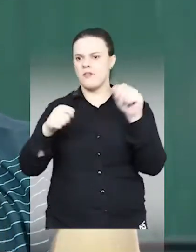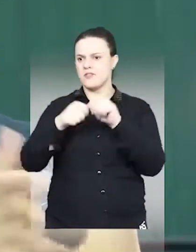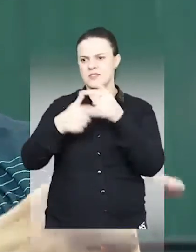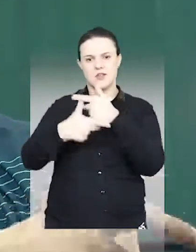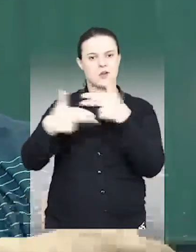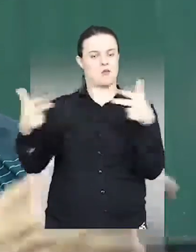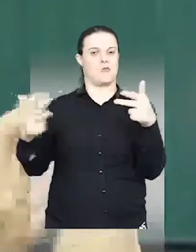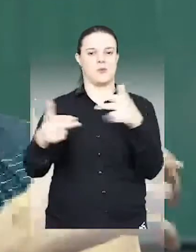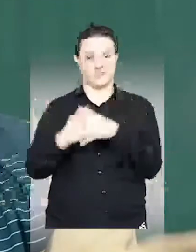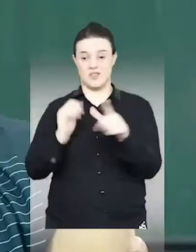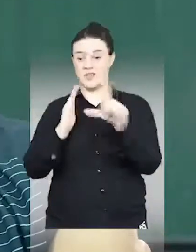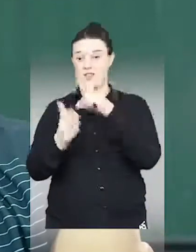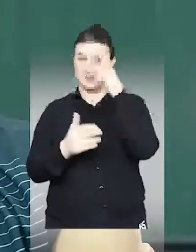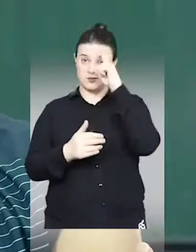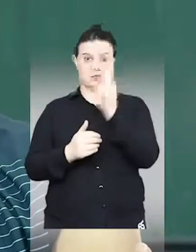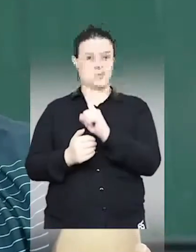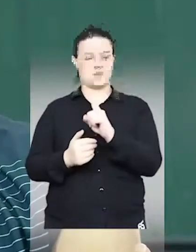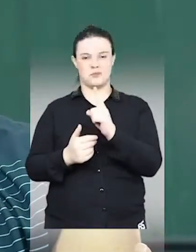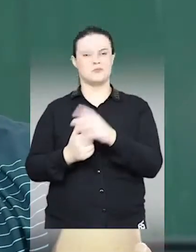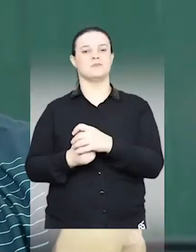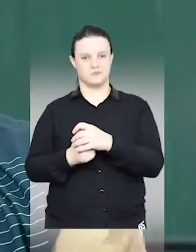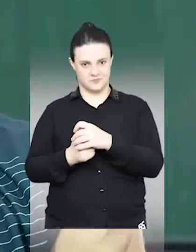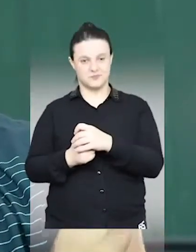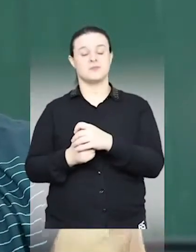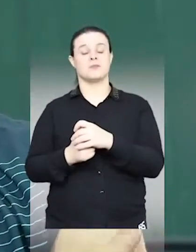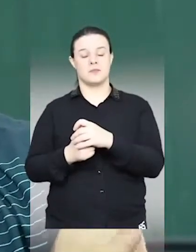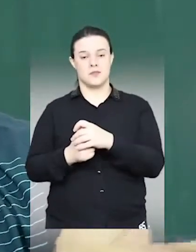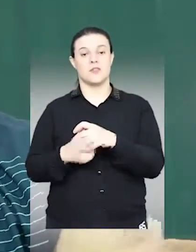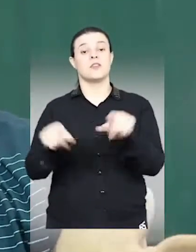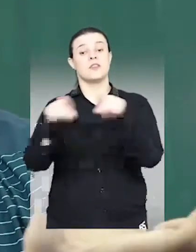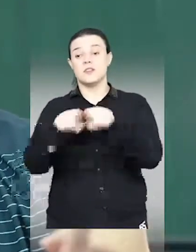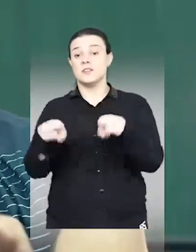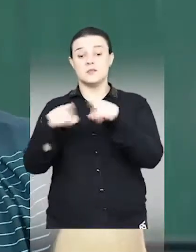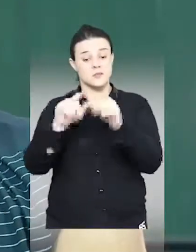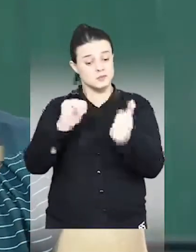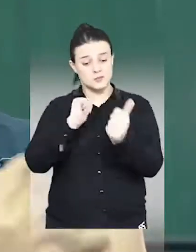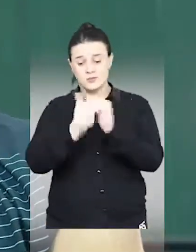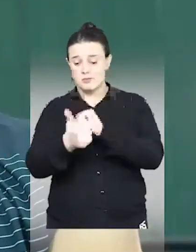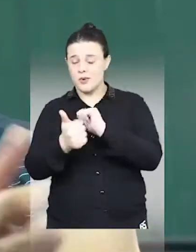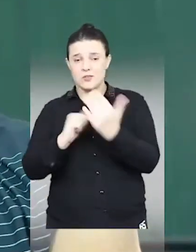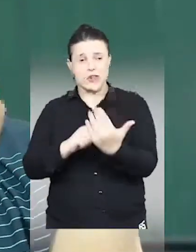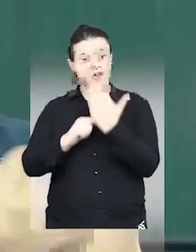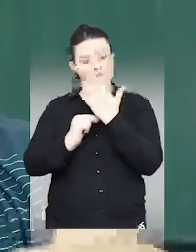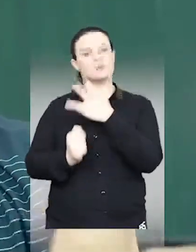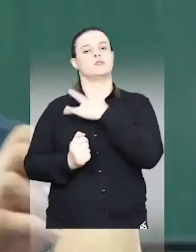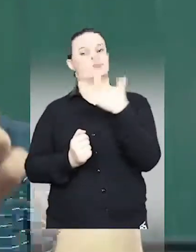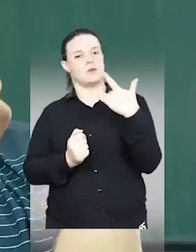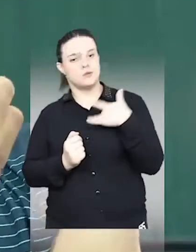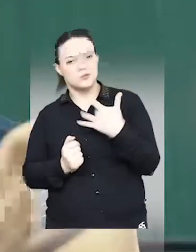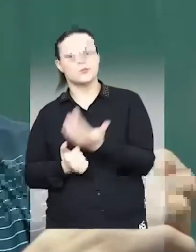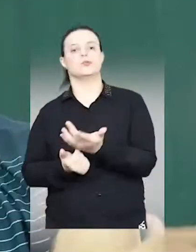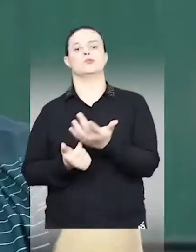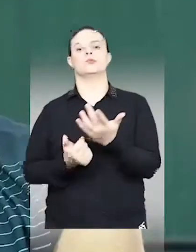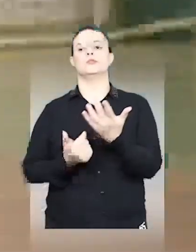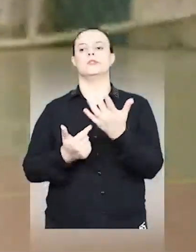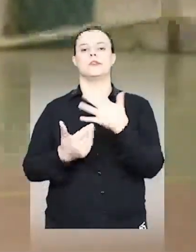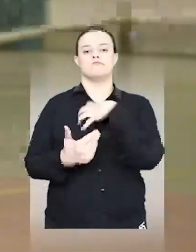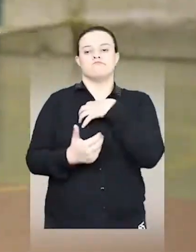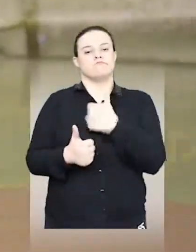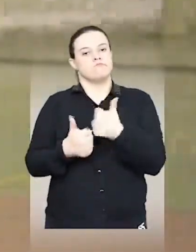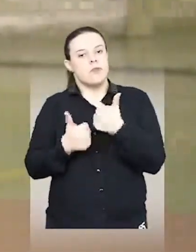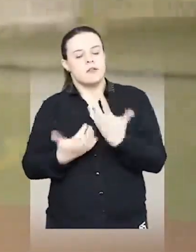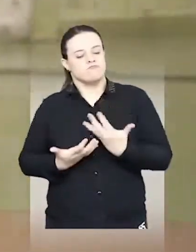do que a gente imaginava que podia. E aí o esporte também traz o benefício da saúde,